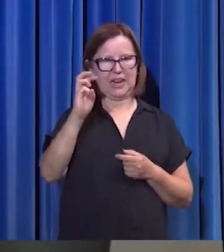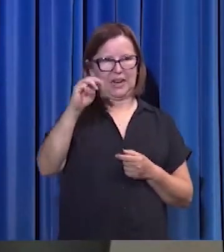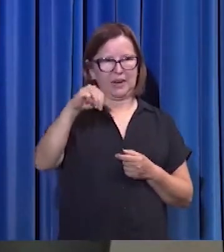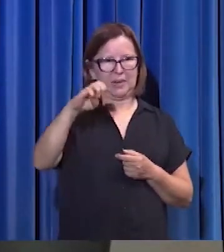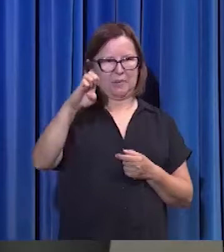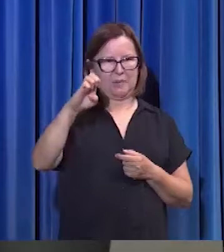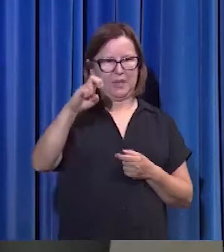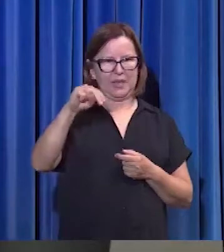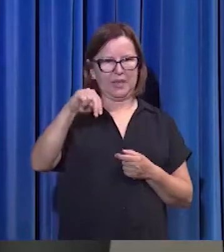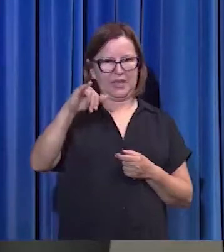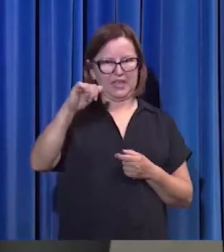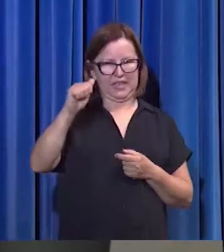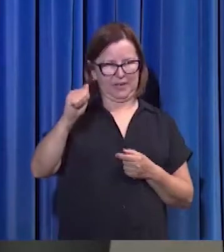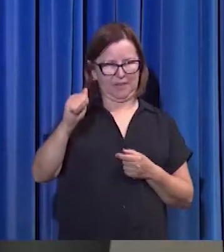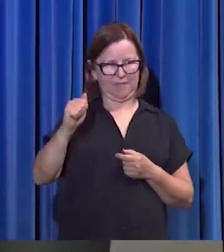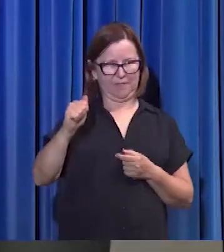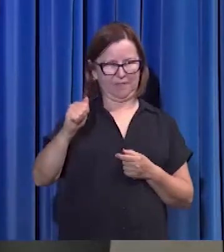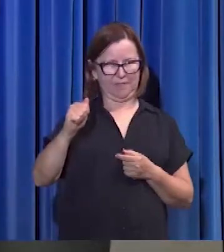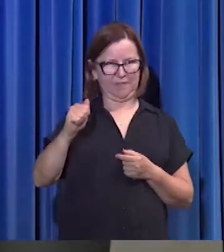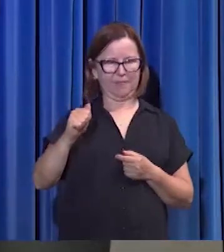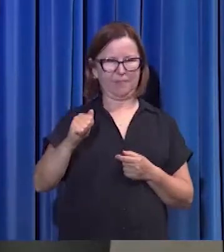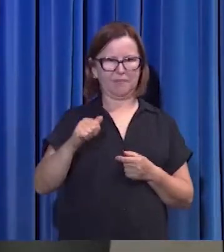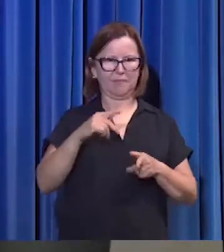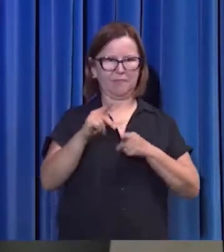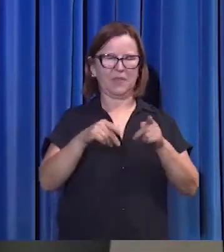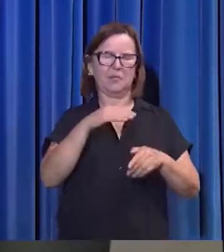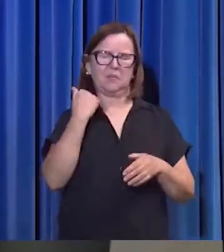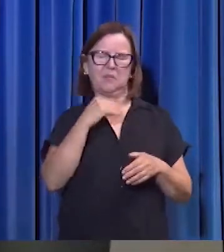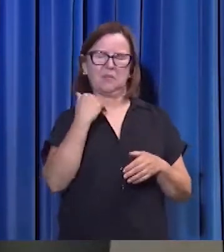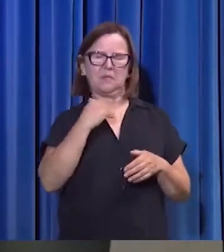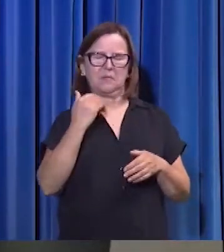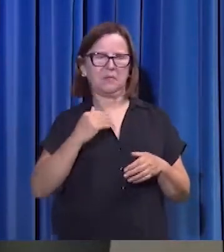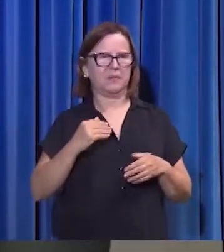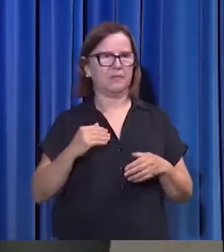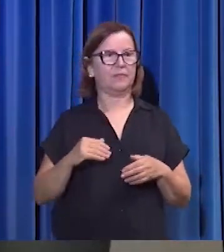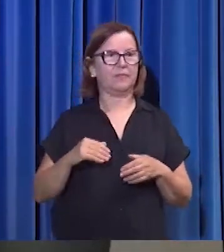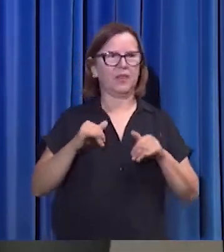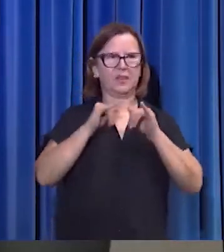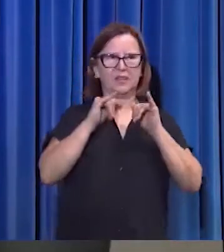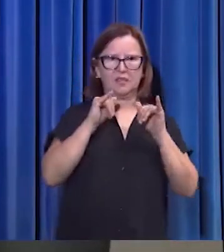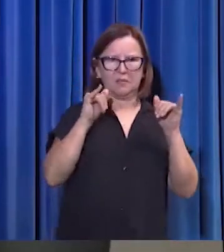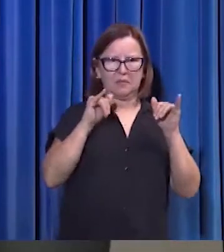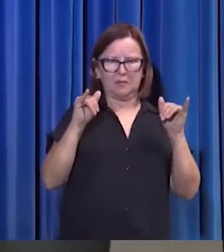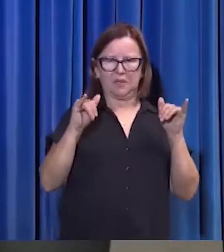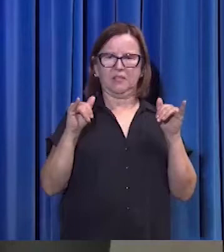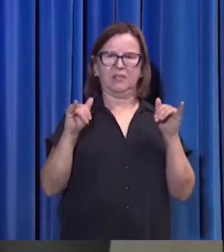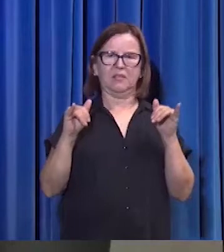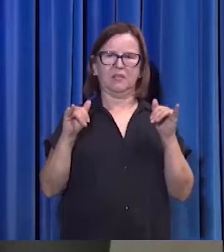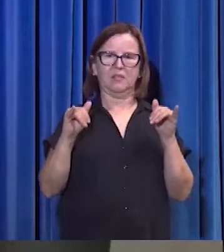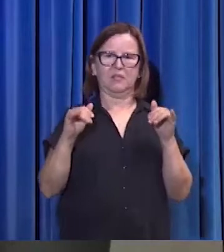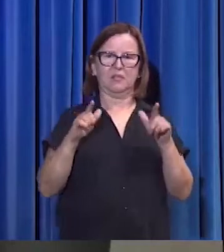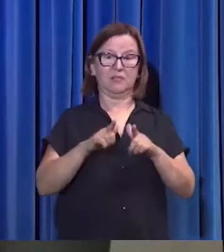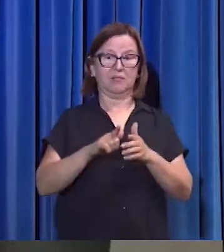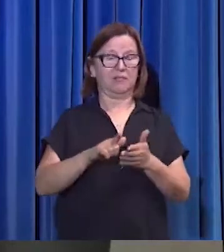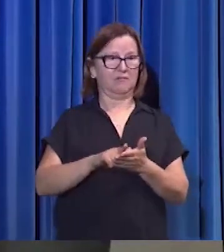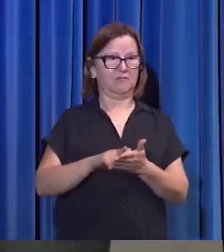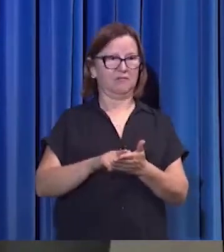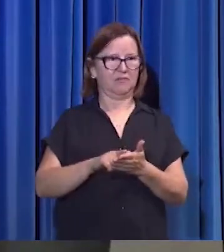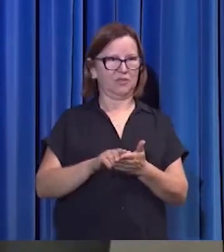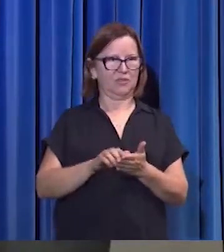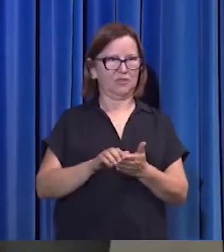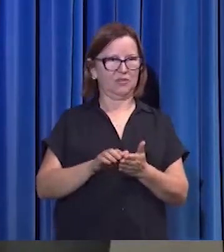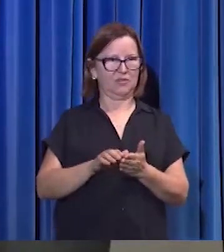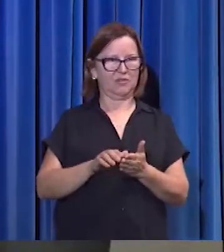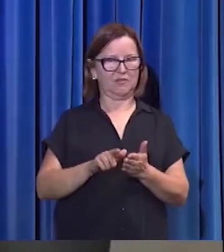massacradas? As notícias da informação dos jornais, boca que usa